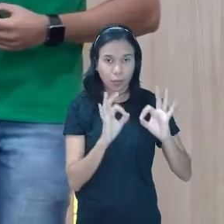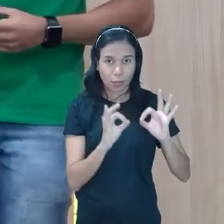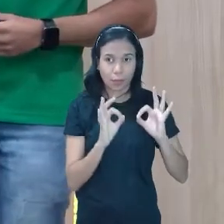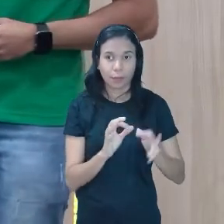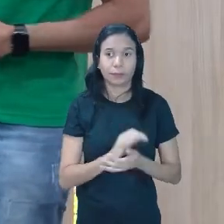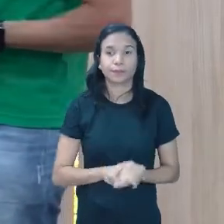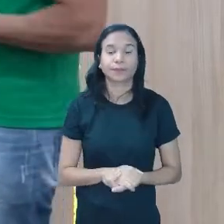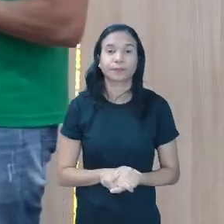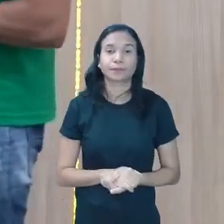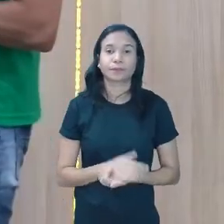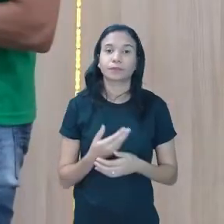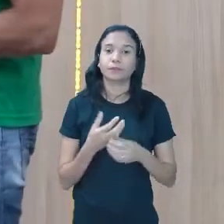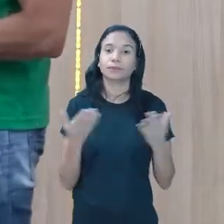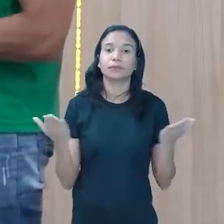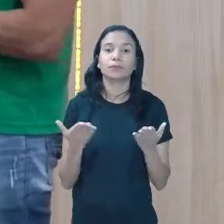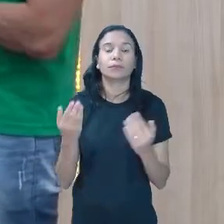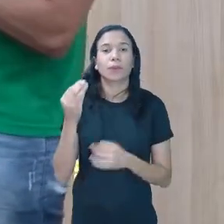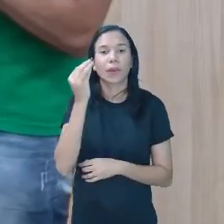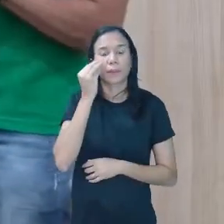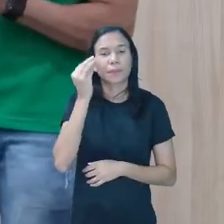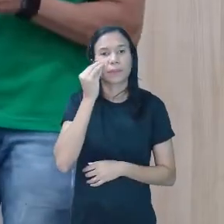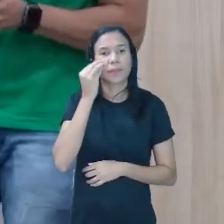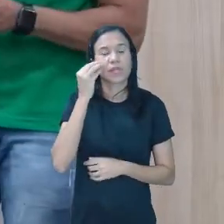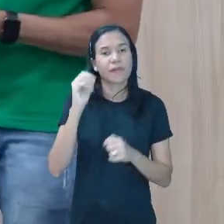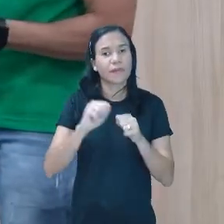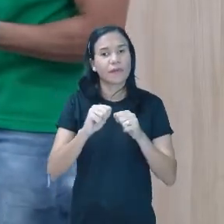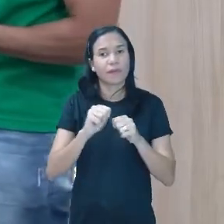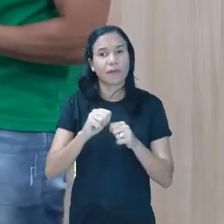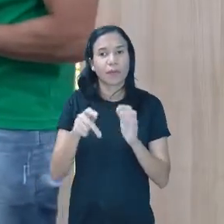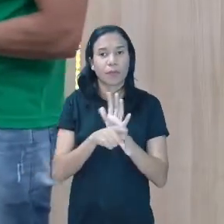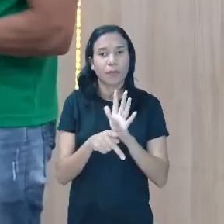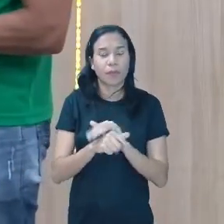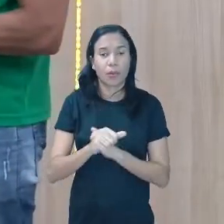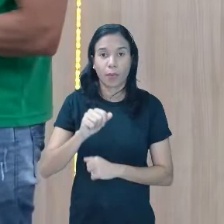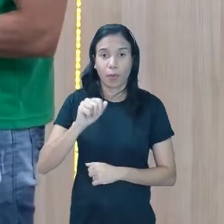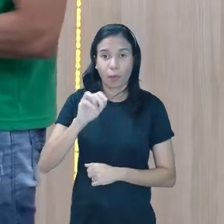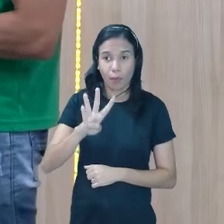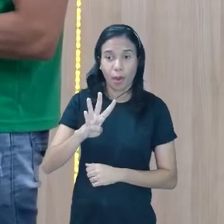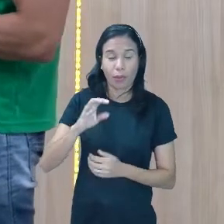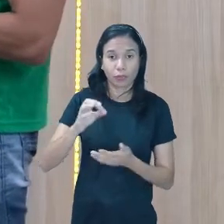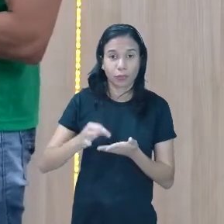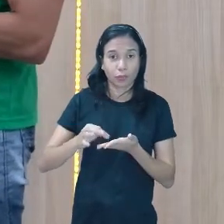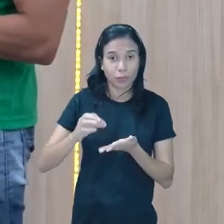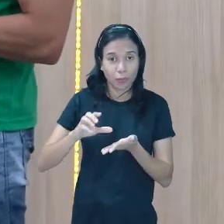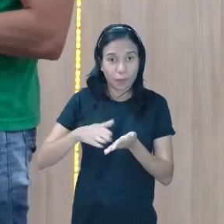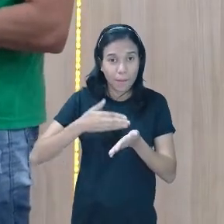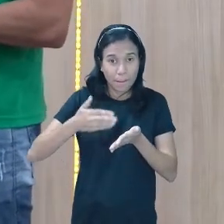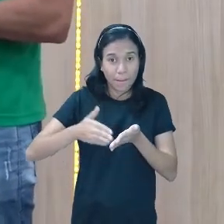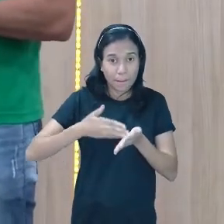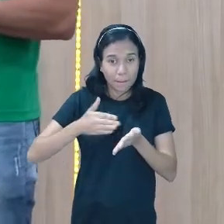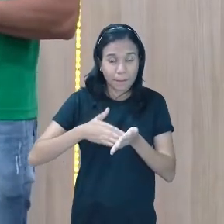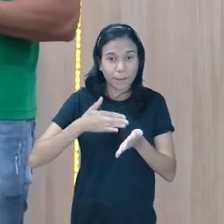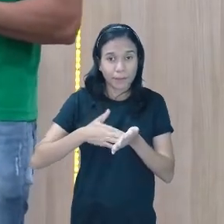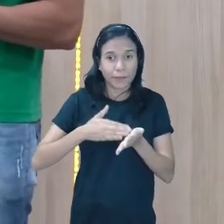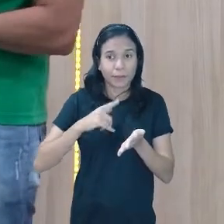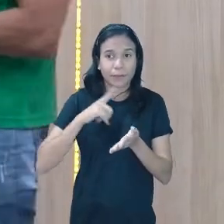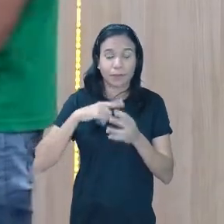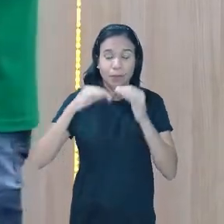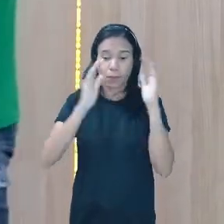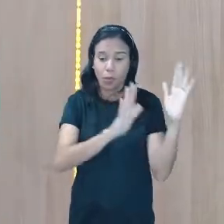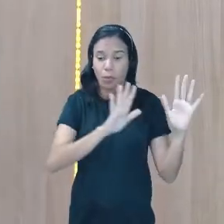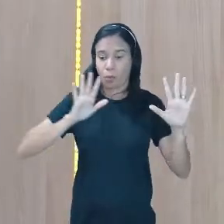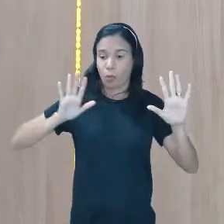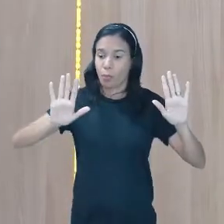ingredientes, certo? Observe o que eu fiz com o ingrediente aí da colher de sopa de margarina no segundo caso, certo?